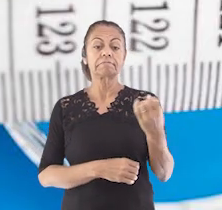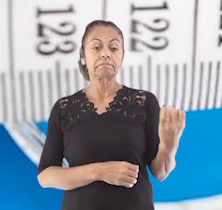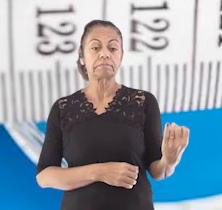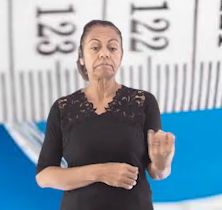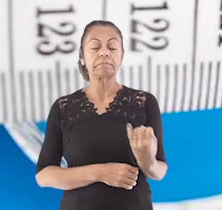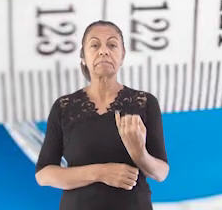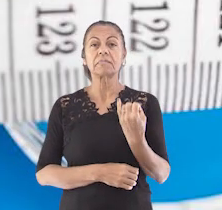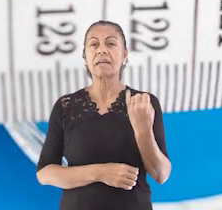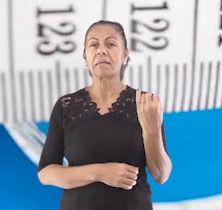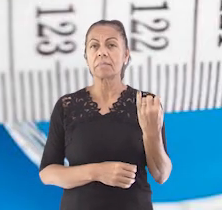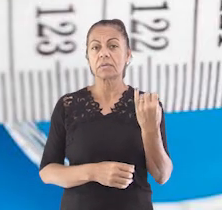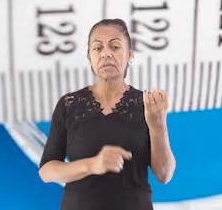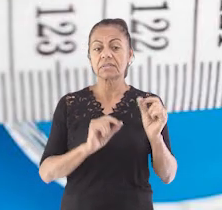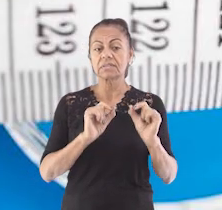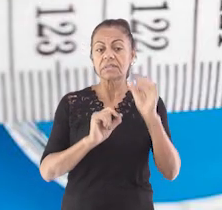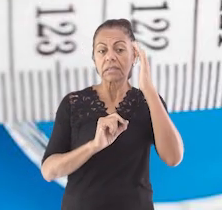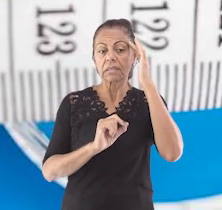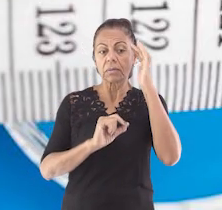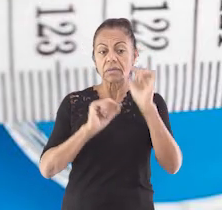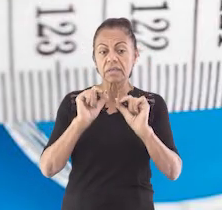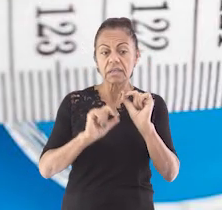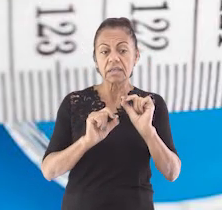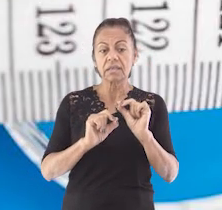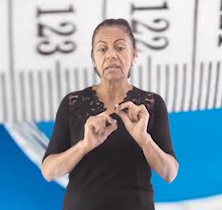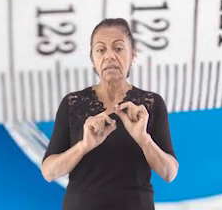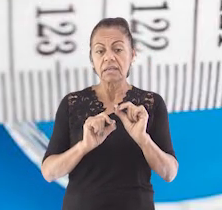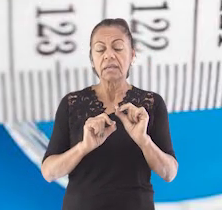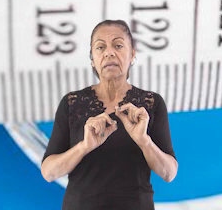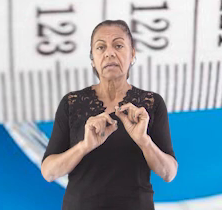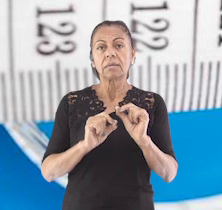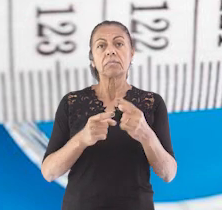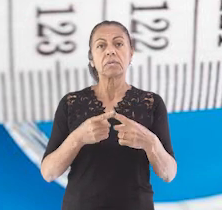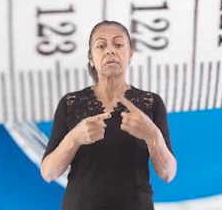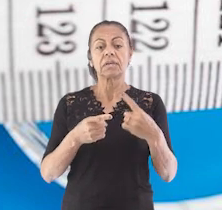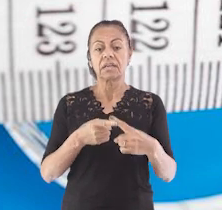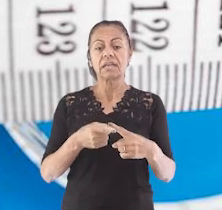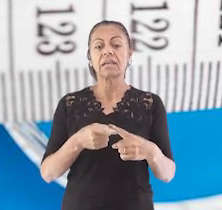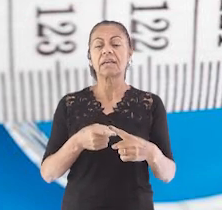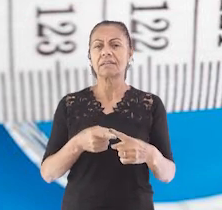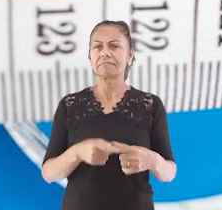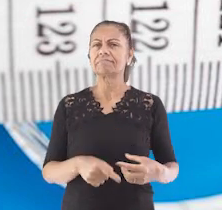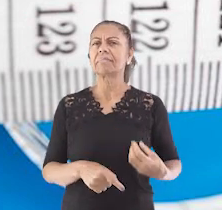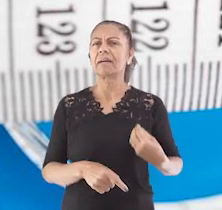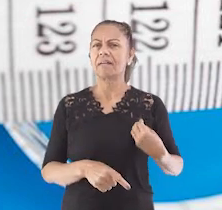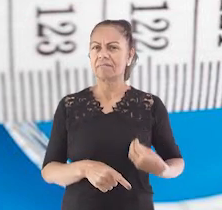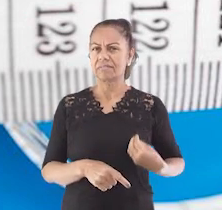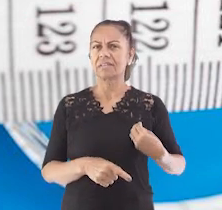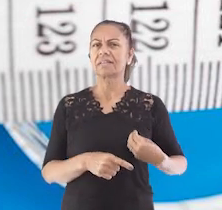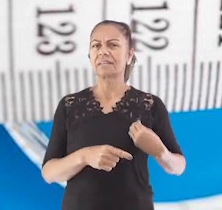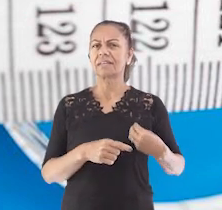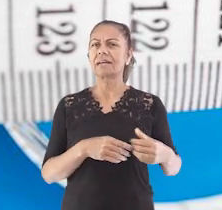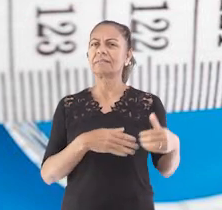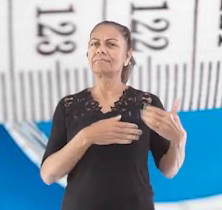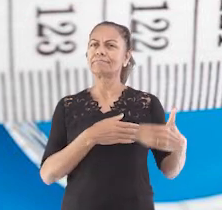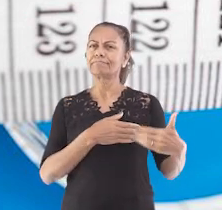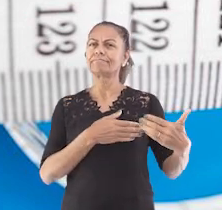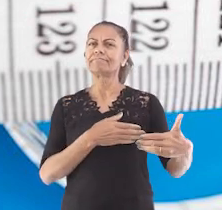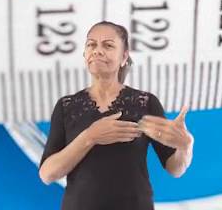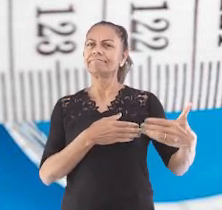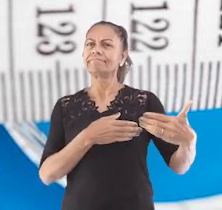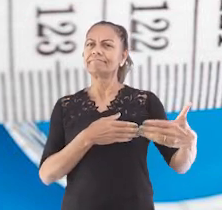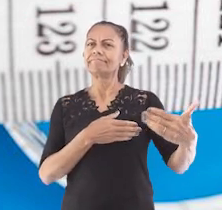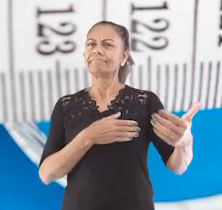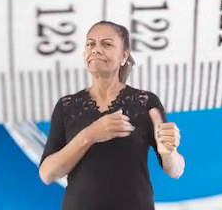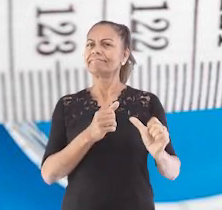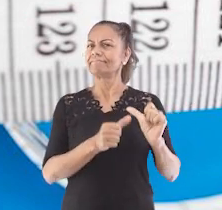da insatisfação com o corpo ser muito comum na puberdade, não significa que essa preocupação não